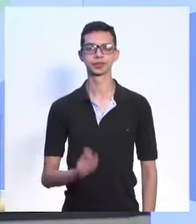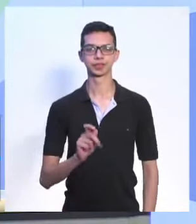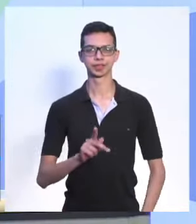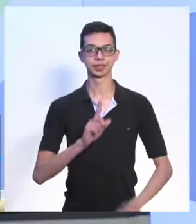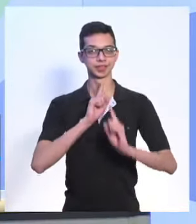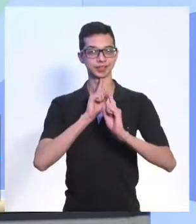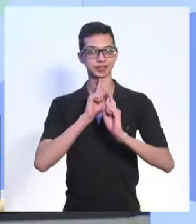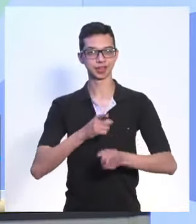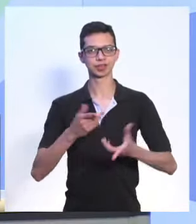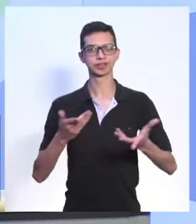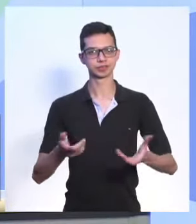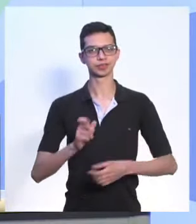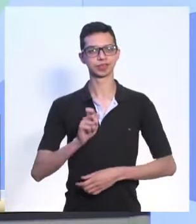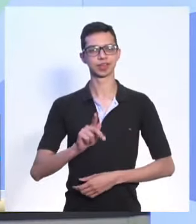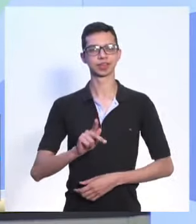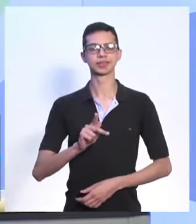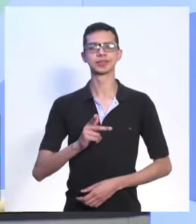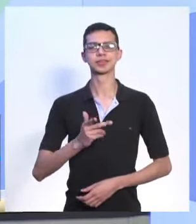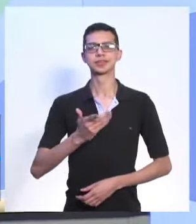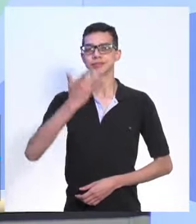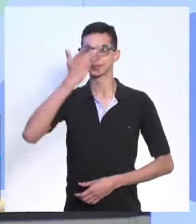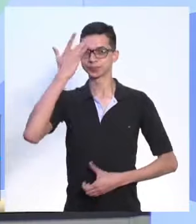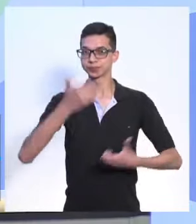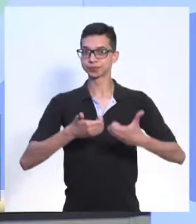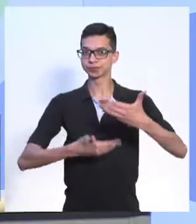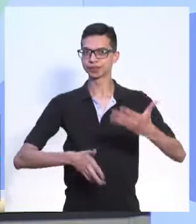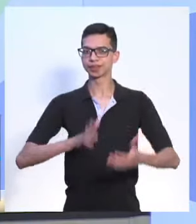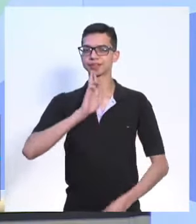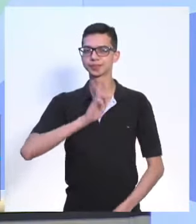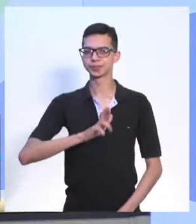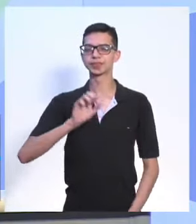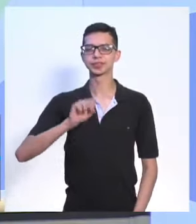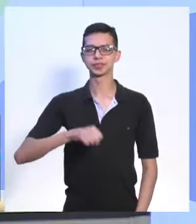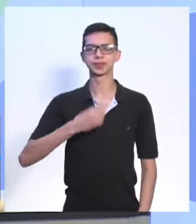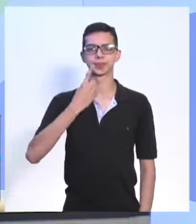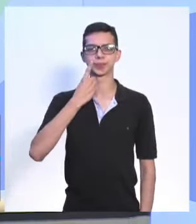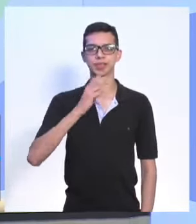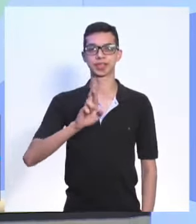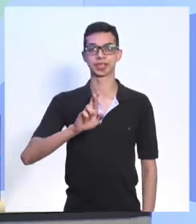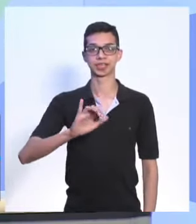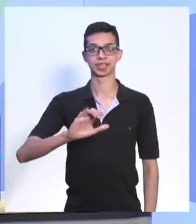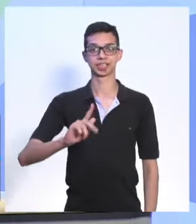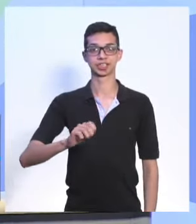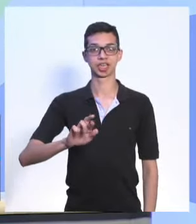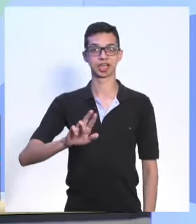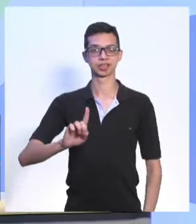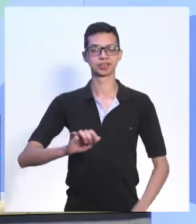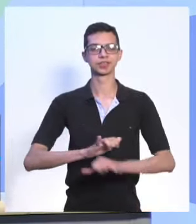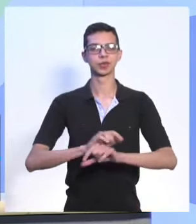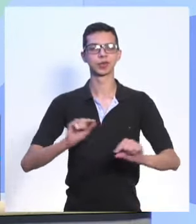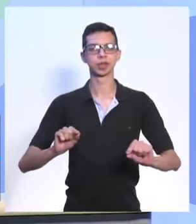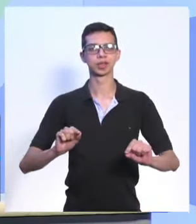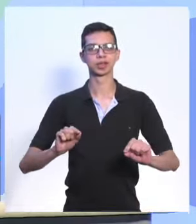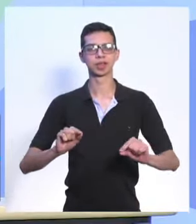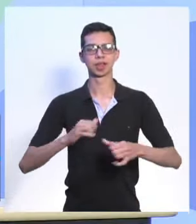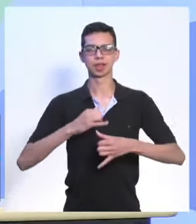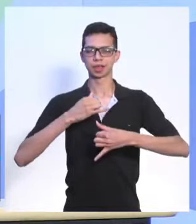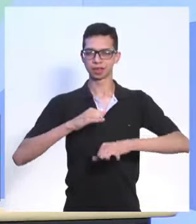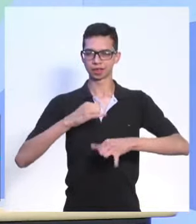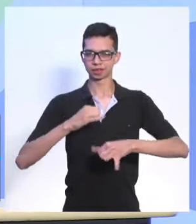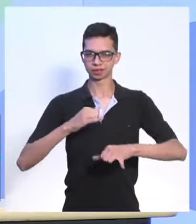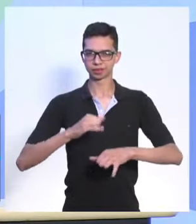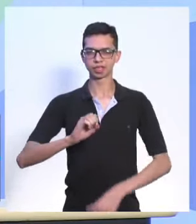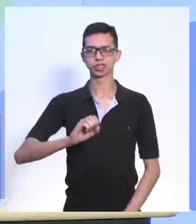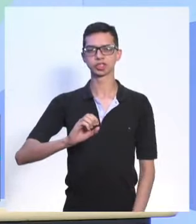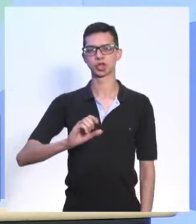Ok, we have the answers, Rome. Oh, temos pessoal... a resposta, vamos lá. Sim, ok. O Richard disse, solar energy is most expensive and wind is